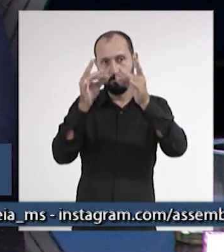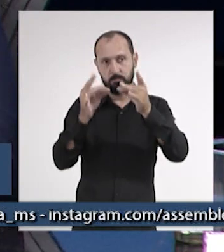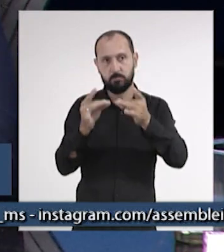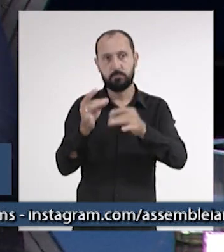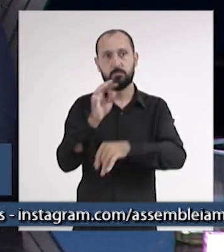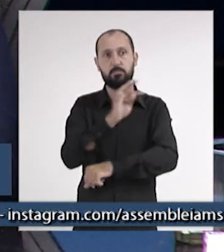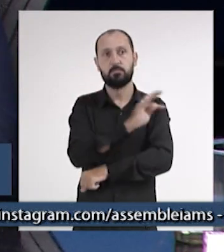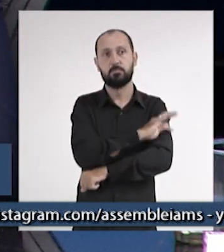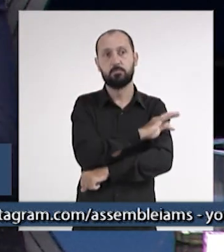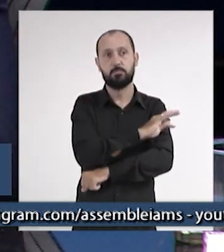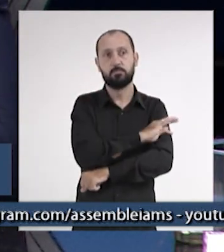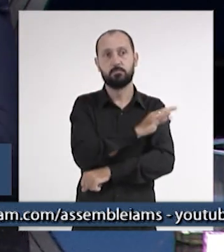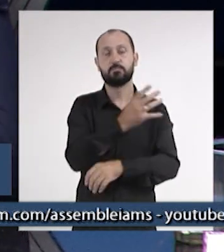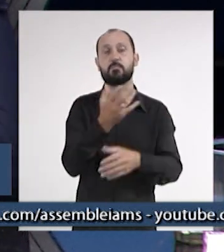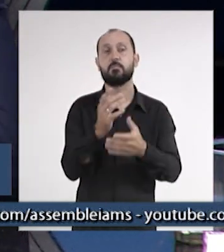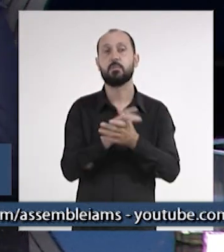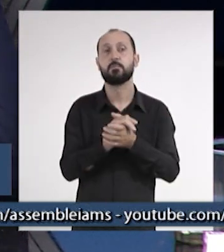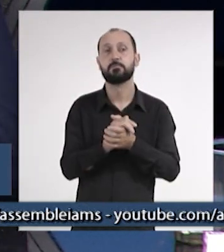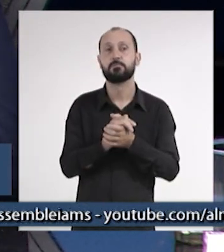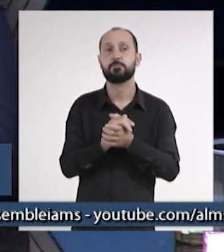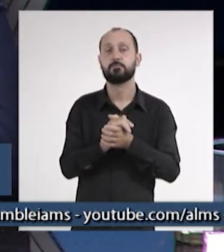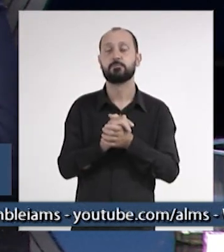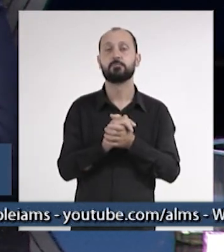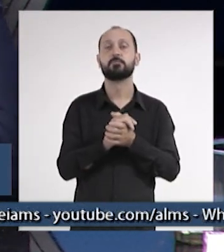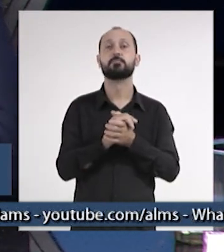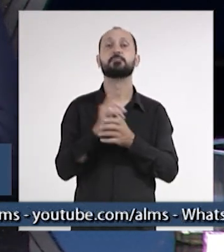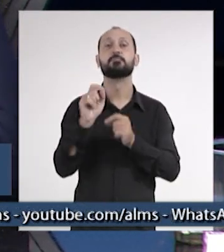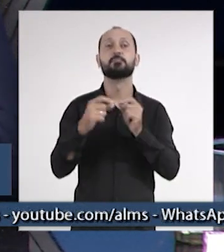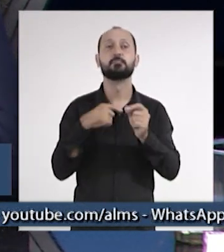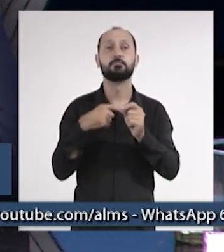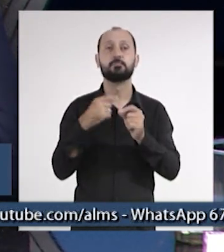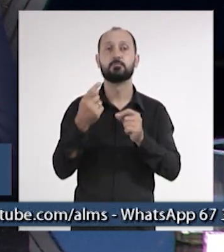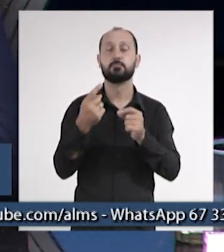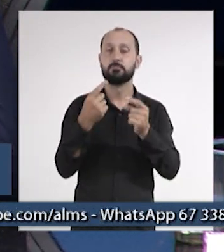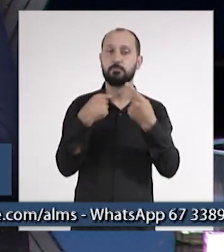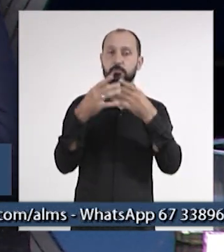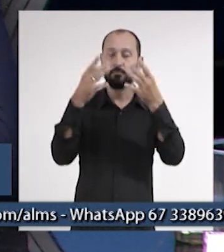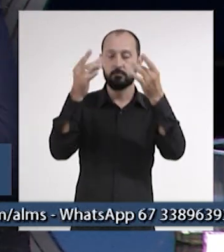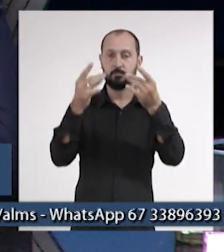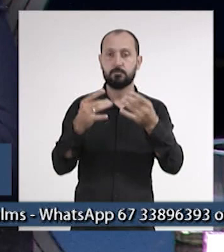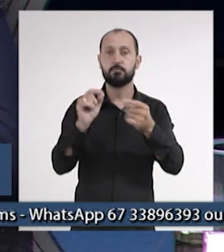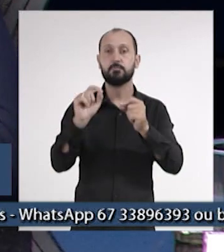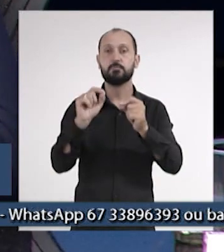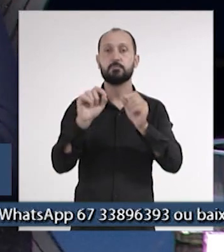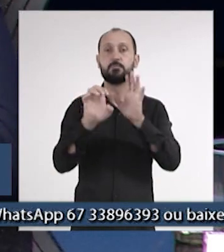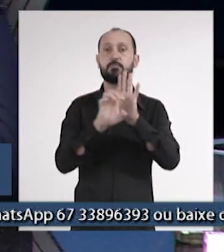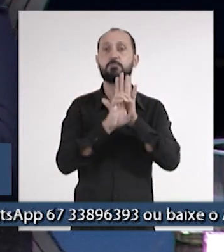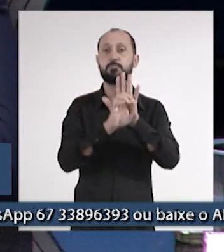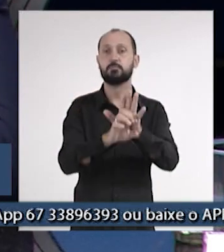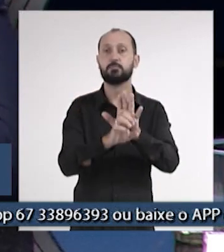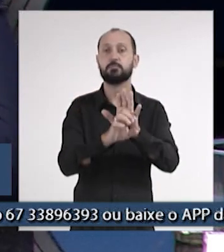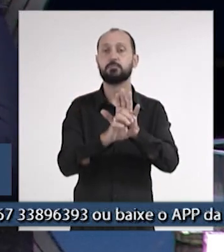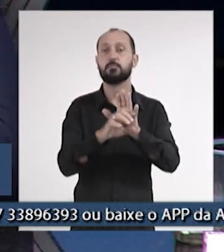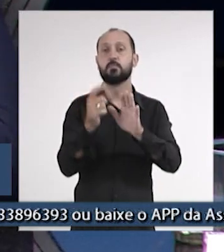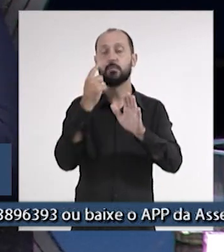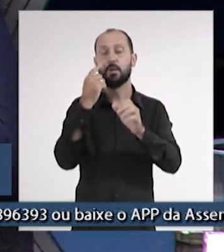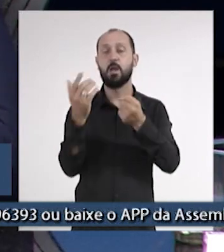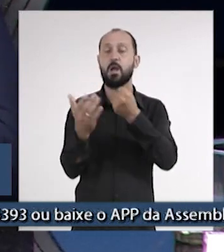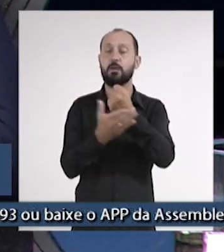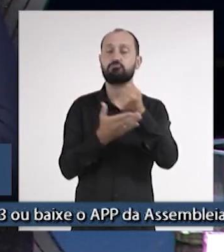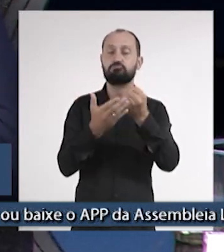técnicas, suas especificidades, para tecer comentários sobre a modelagem e parâmetros